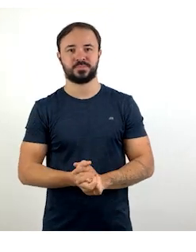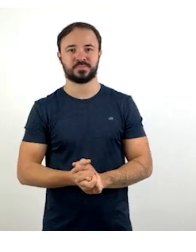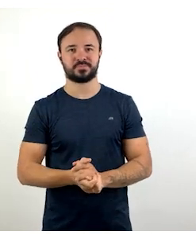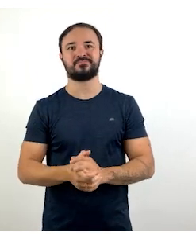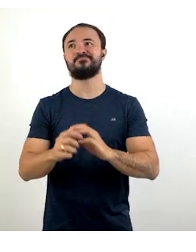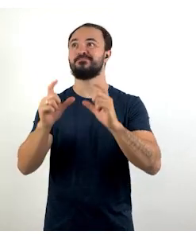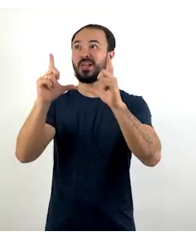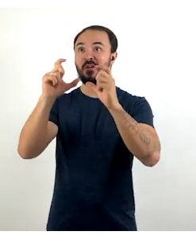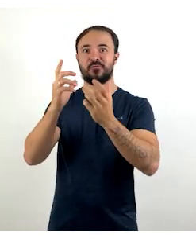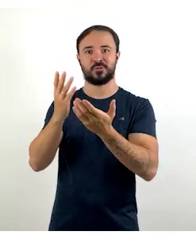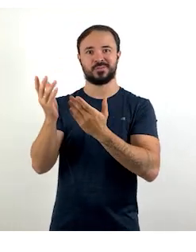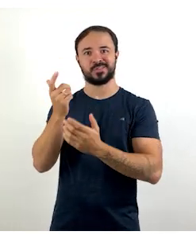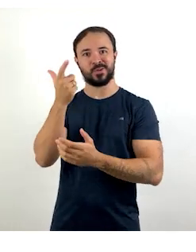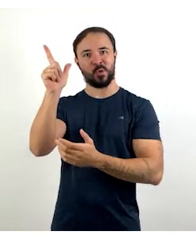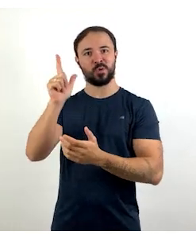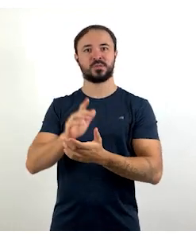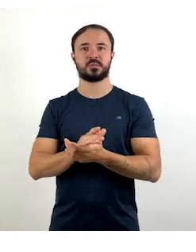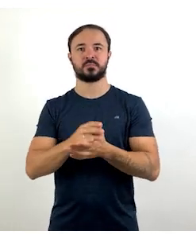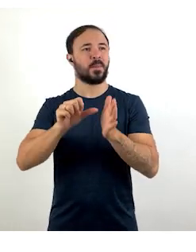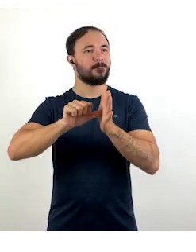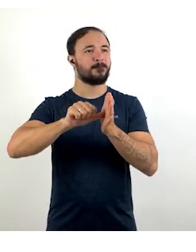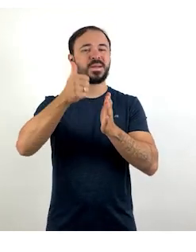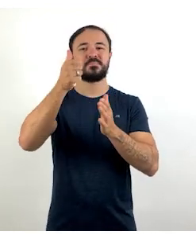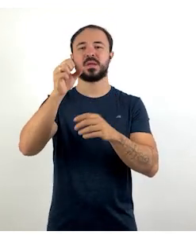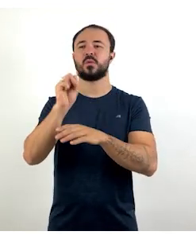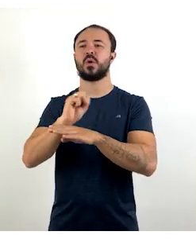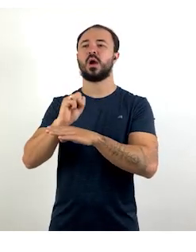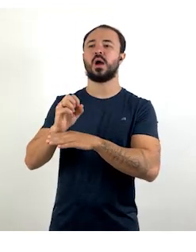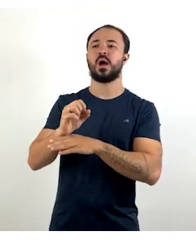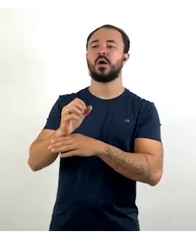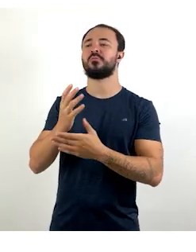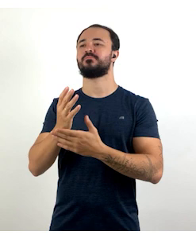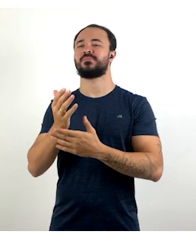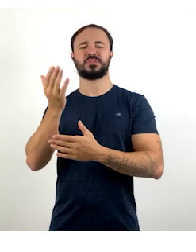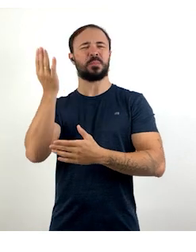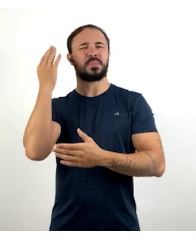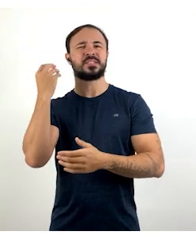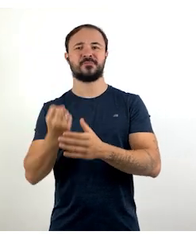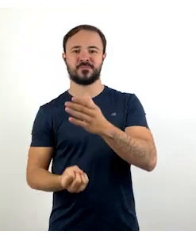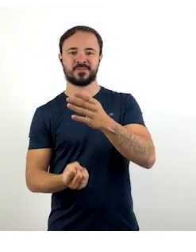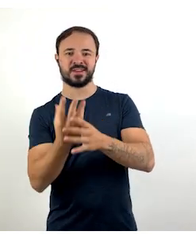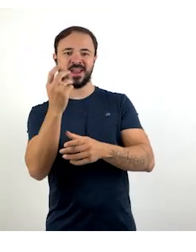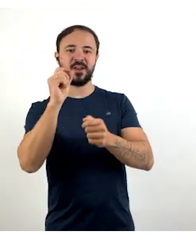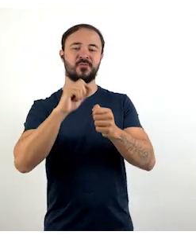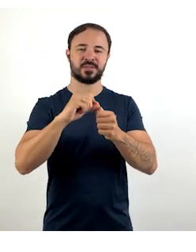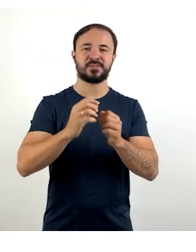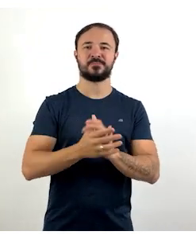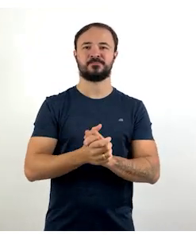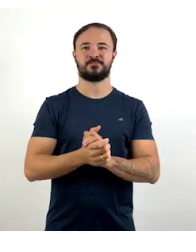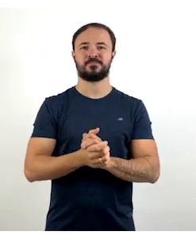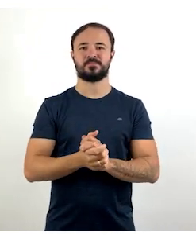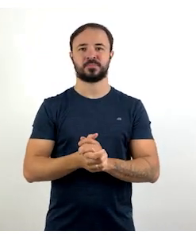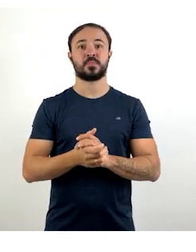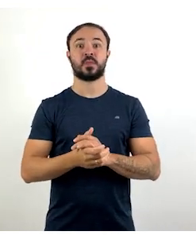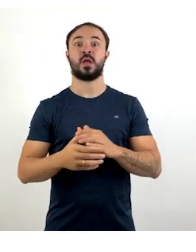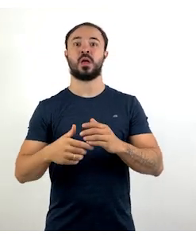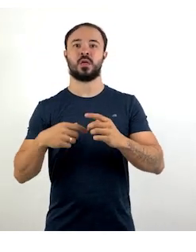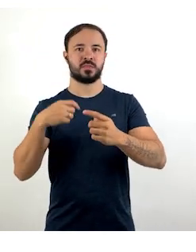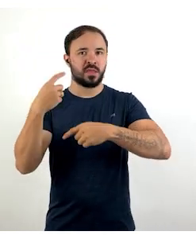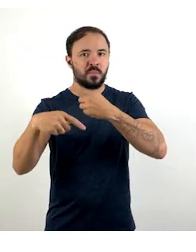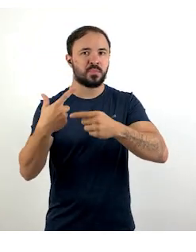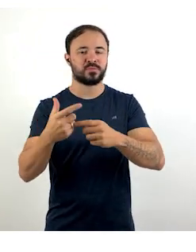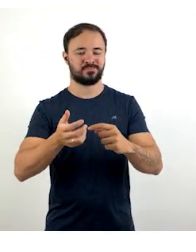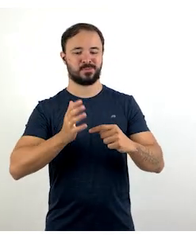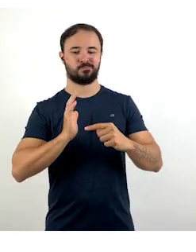carros inventados. Esse carro utiliza o princípio da combustão externa. Esse princípio foi sendo melhorado até os